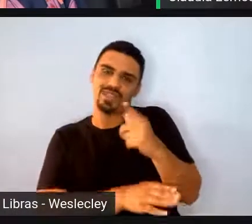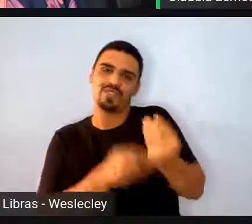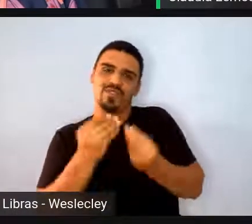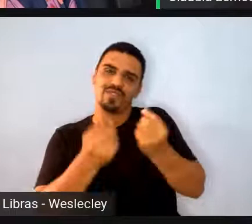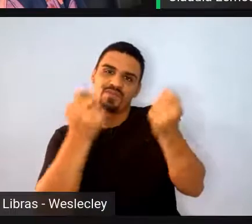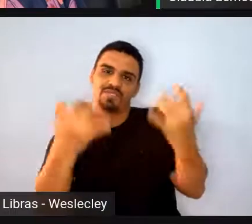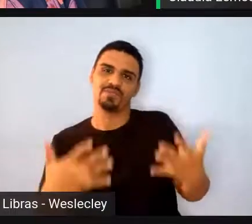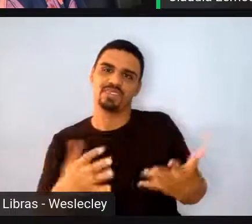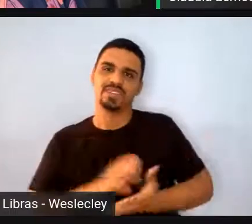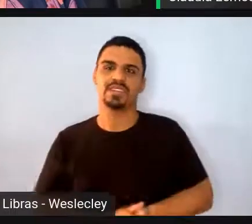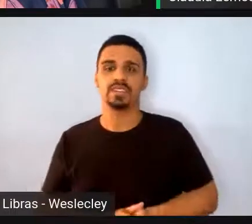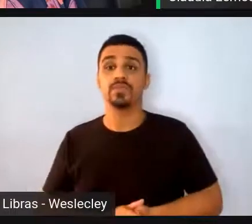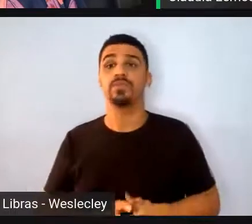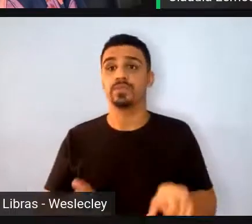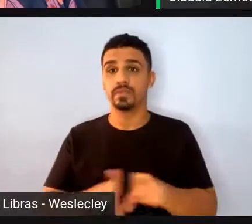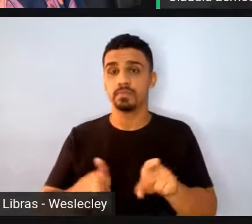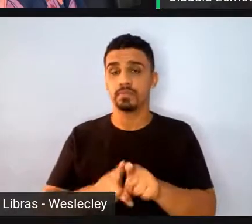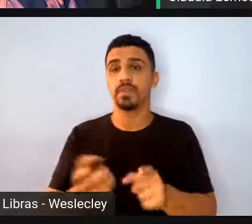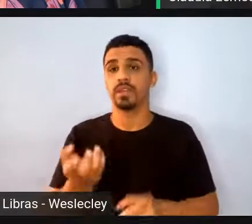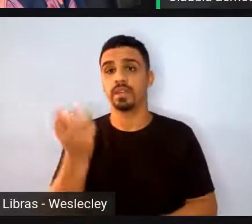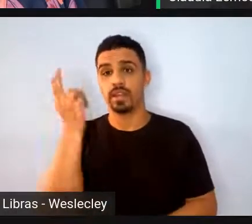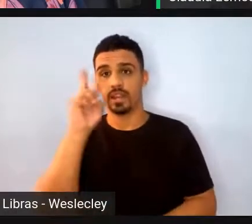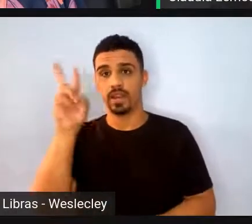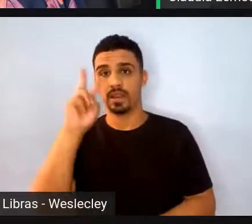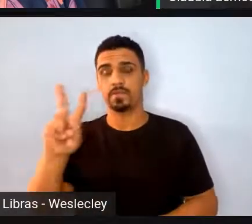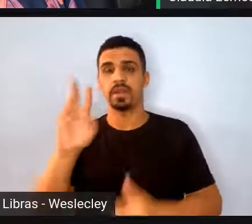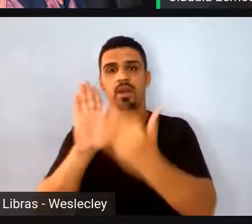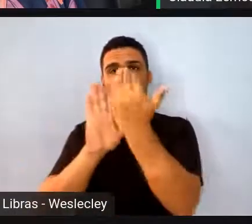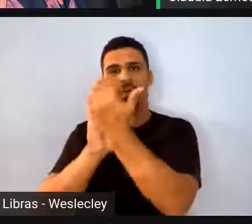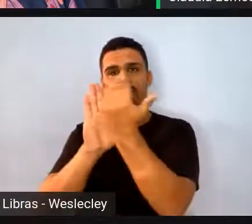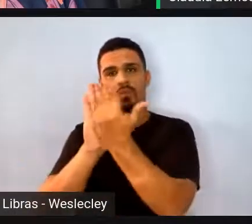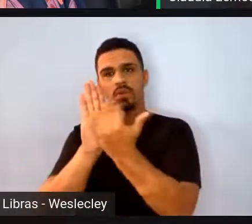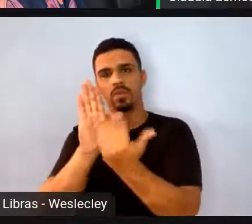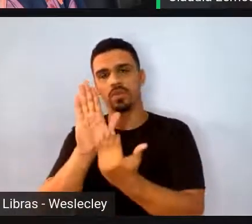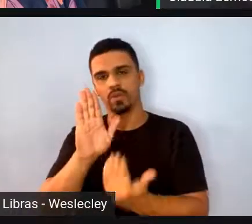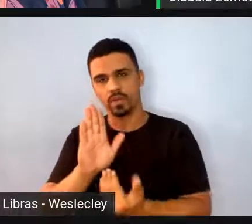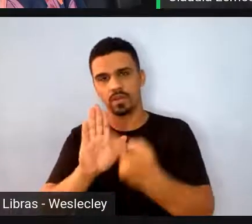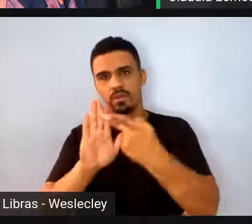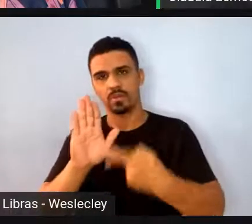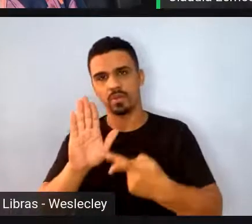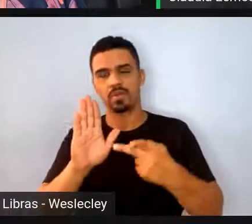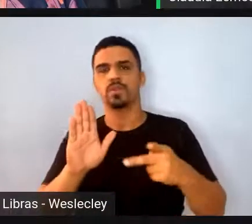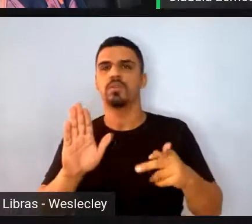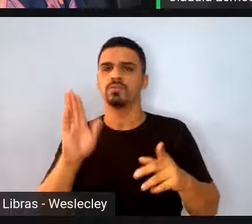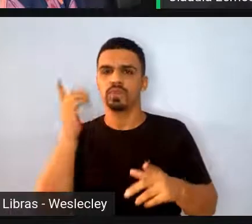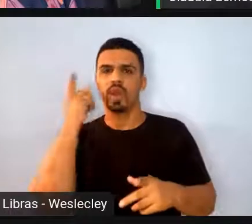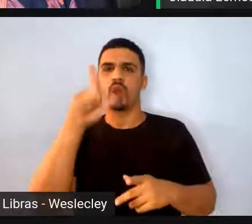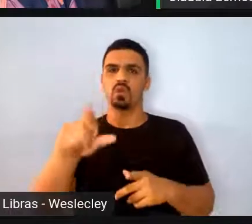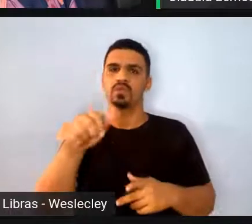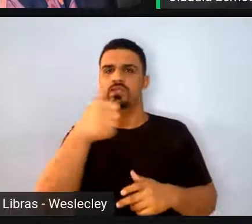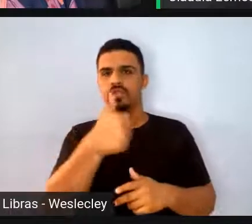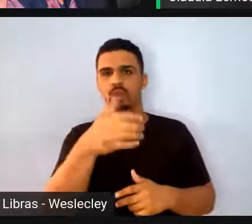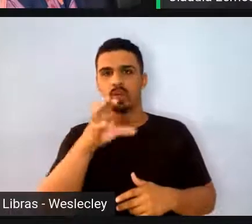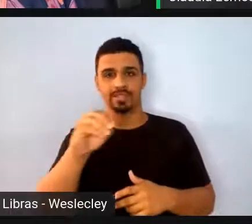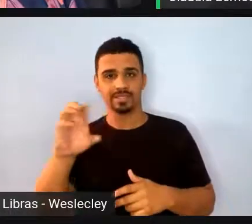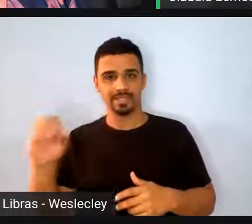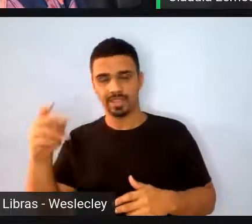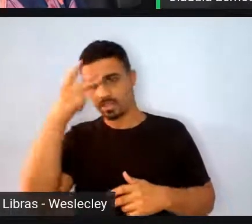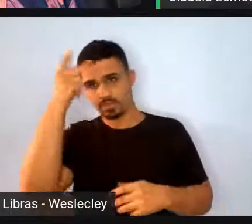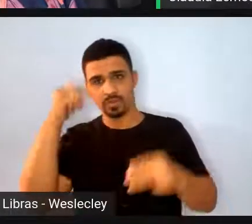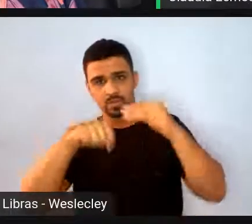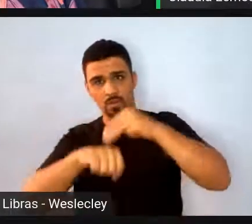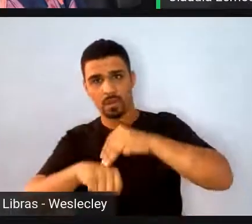Eu queria lembrar que o programa de pós-graduação da Câmara dos Deputados atingiu 100 mestres formados em novembro, parabéns para o